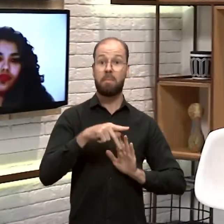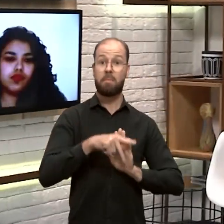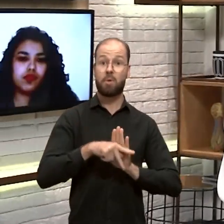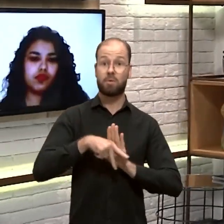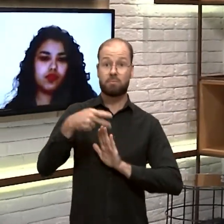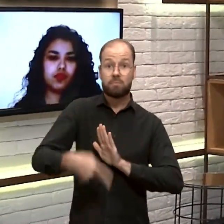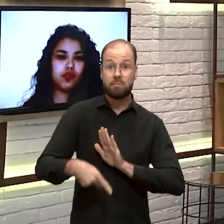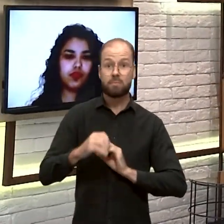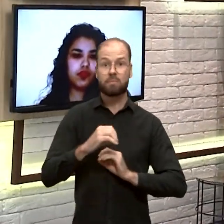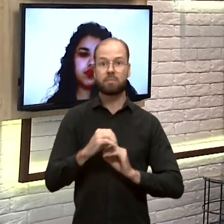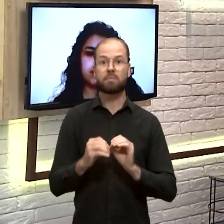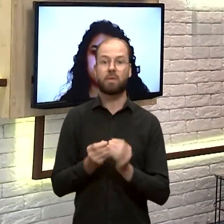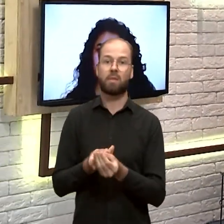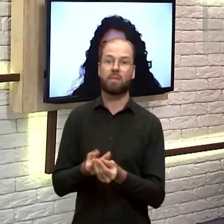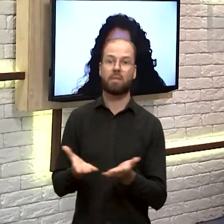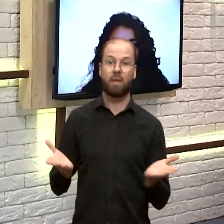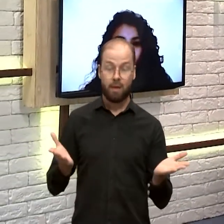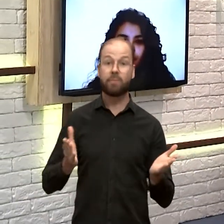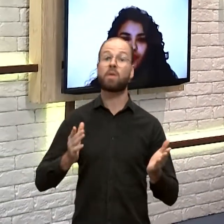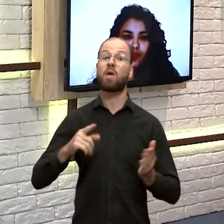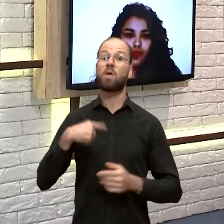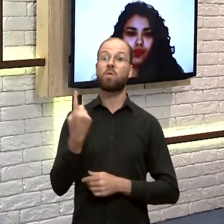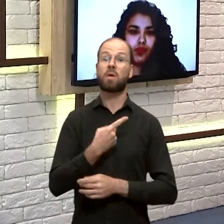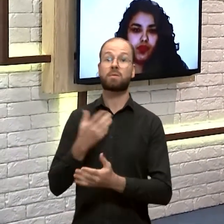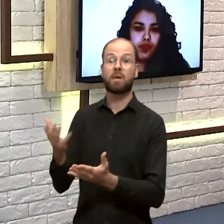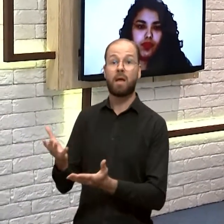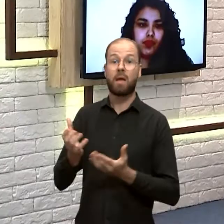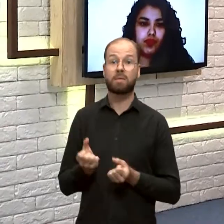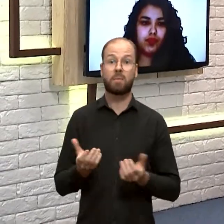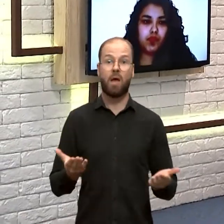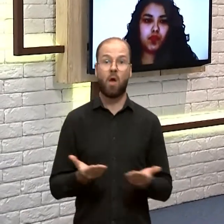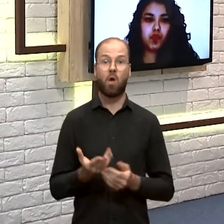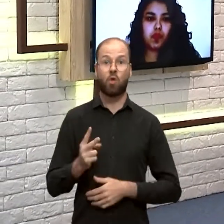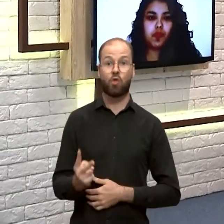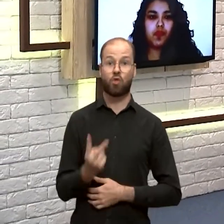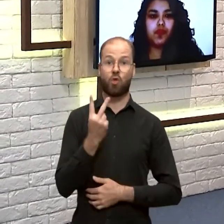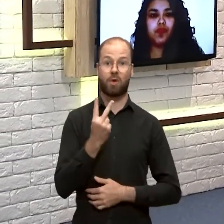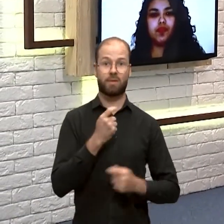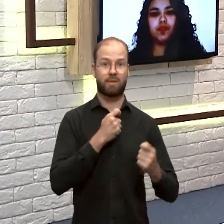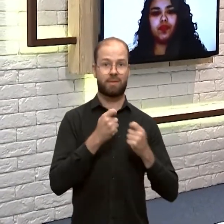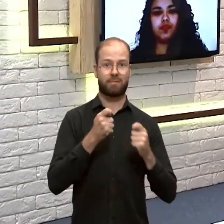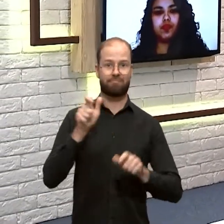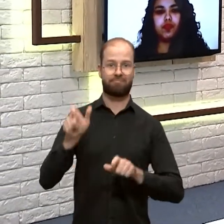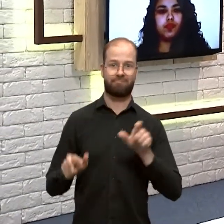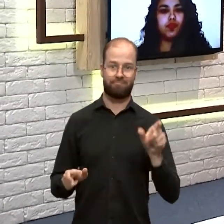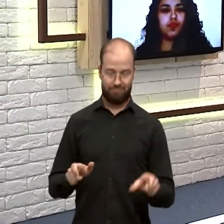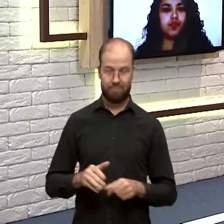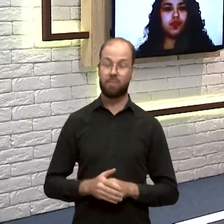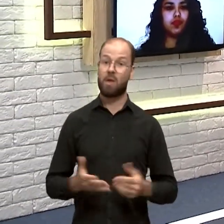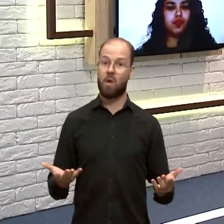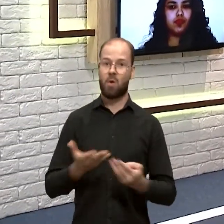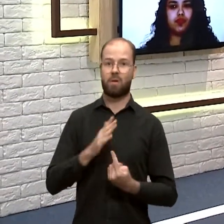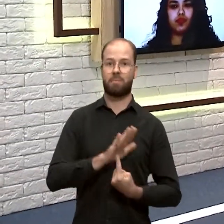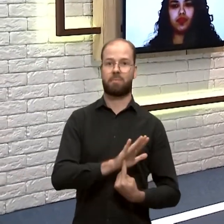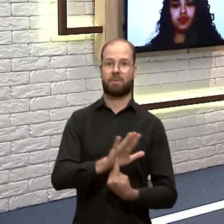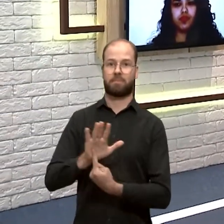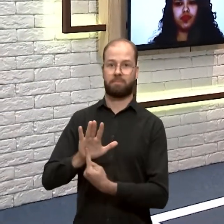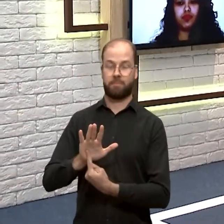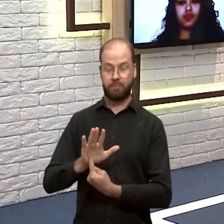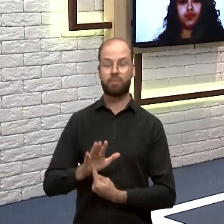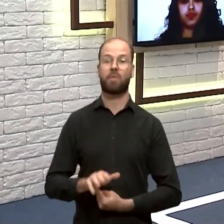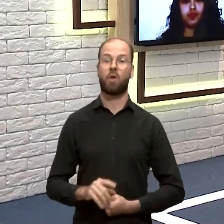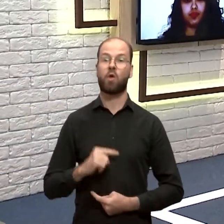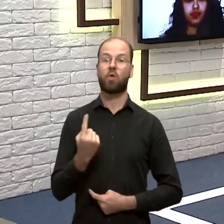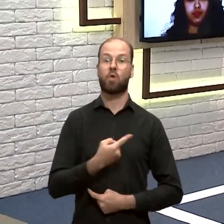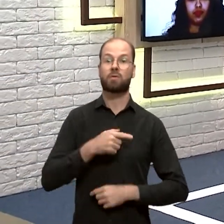essa possibilidade, nós recebemos agora 2 entrevistados. E eu vou apresentá-los para você. Bom, a gente